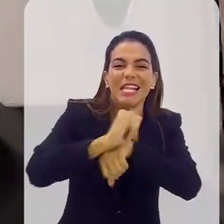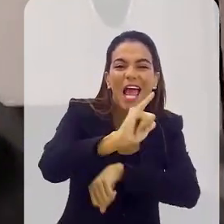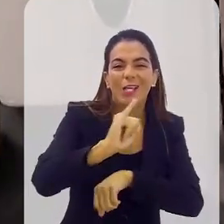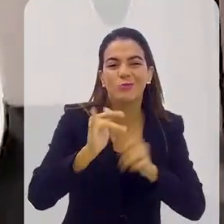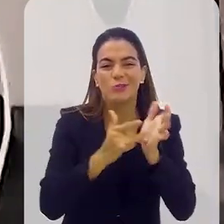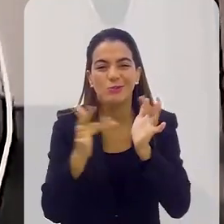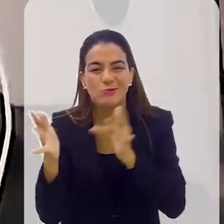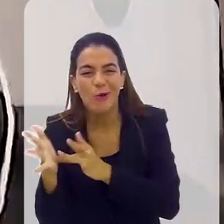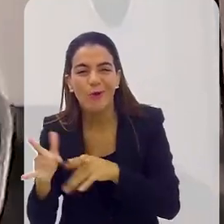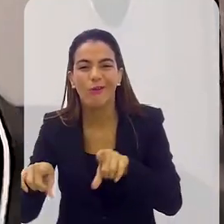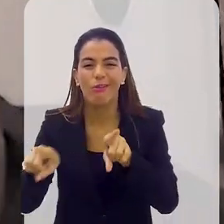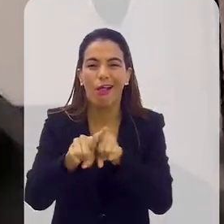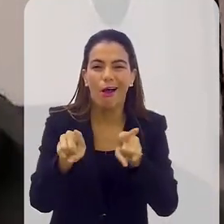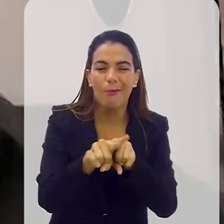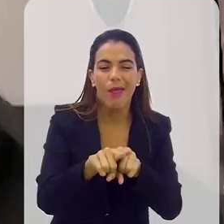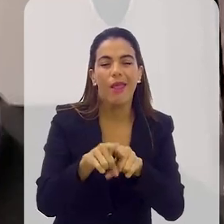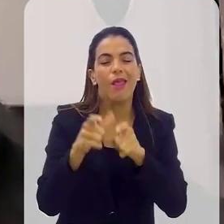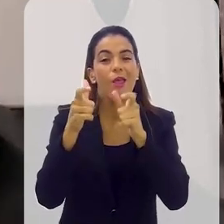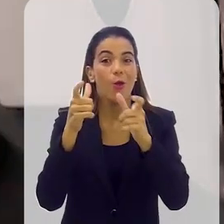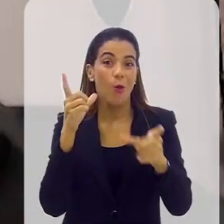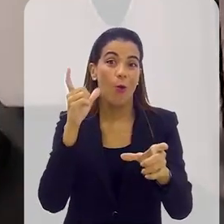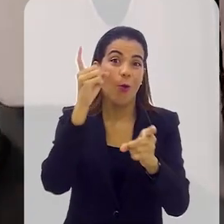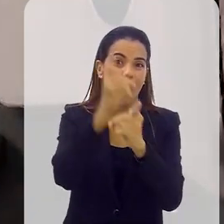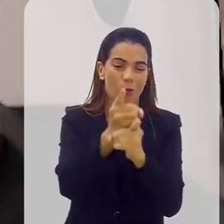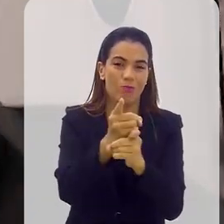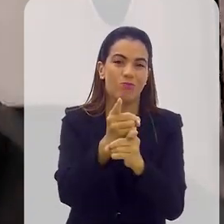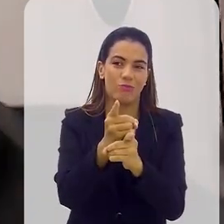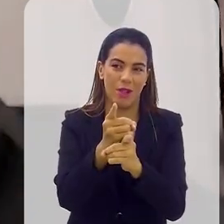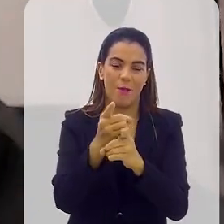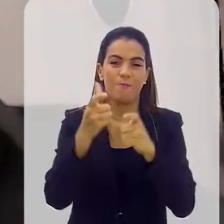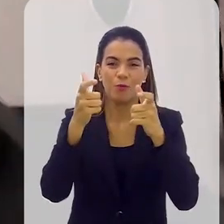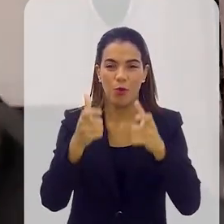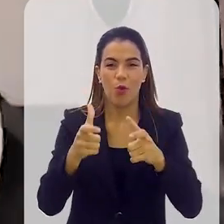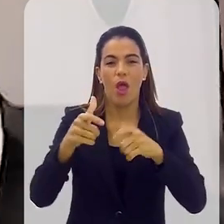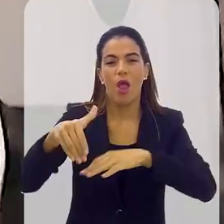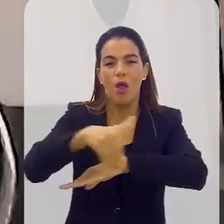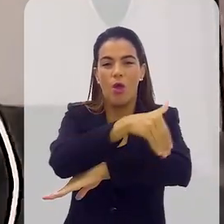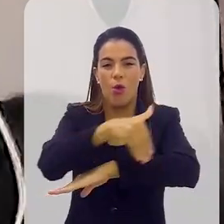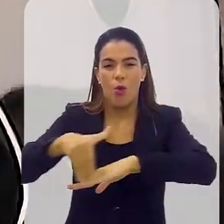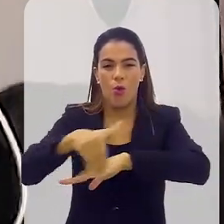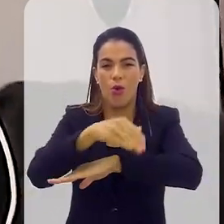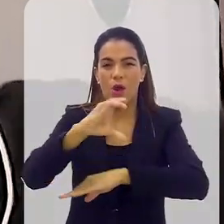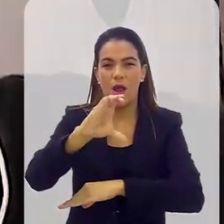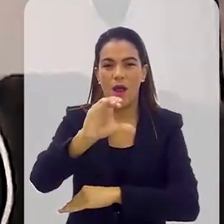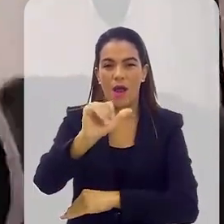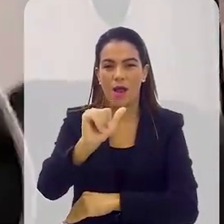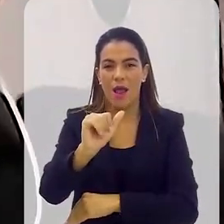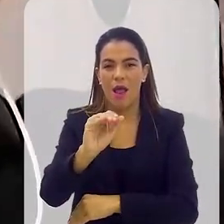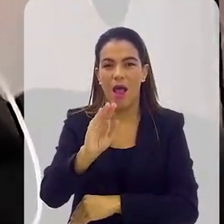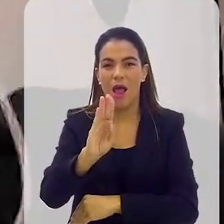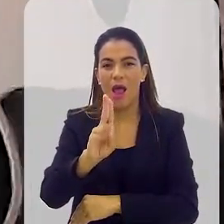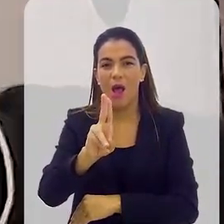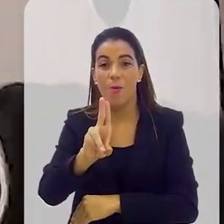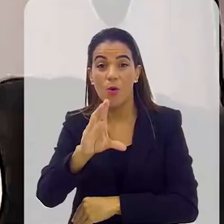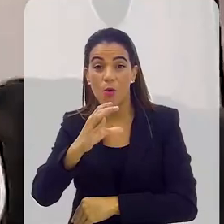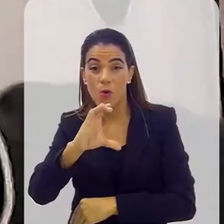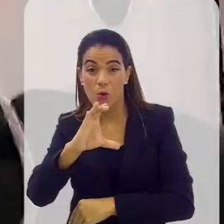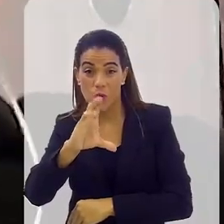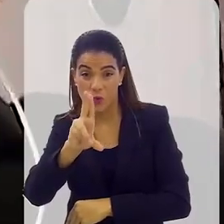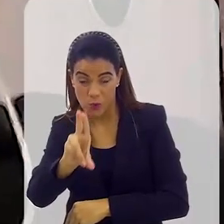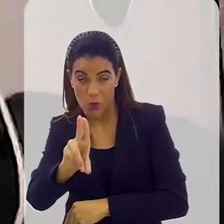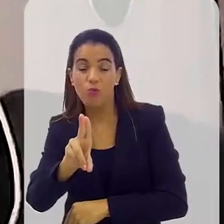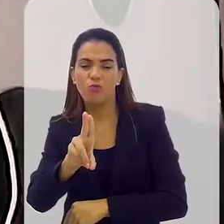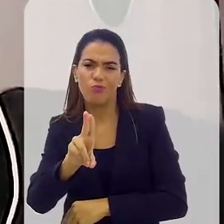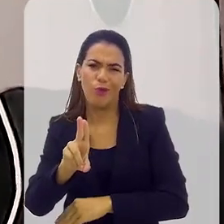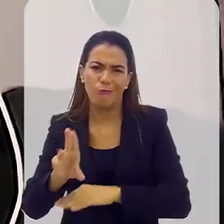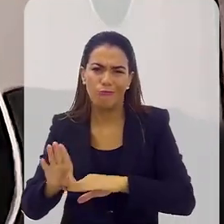ladrão. E eu achei um condomínio ali na rua Cabo Sul, que é um condomínio fechado, que fica bem no alto do